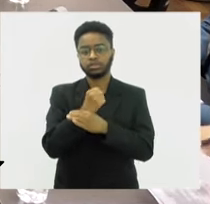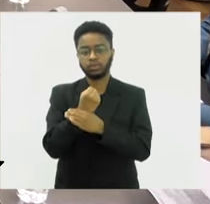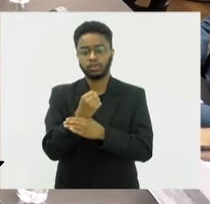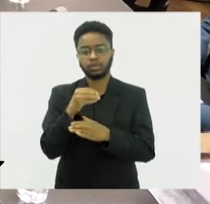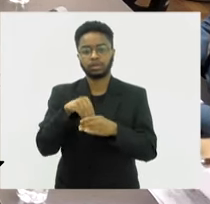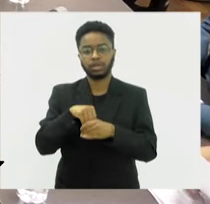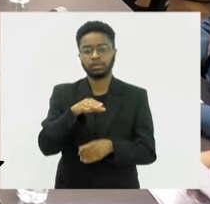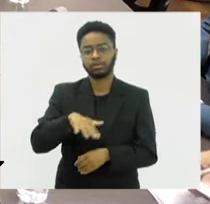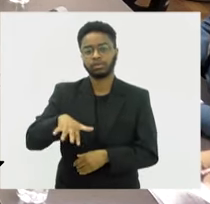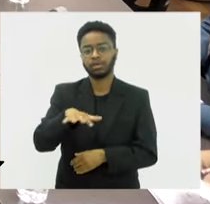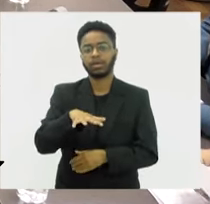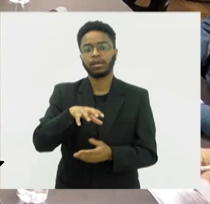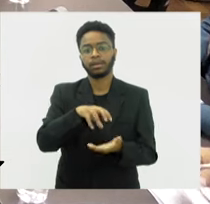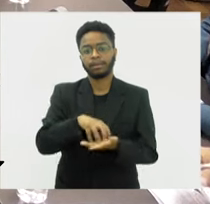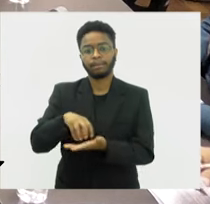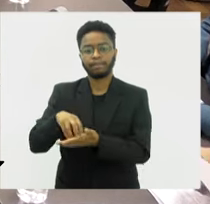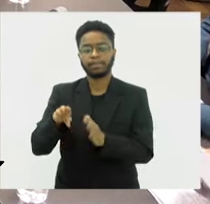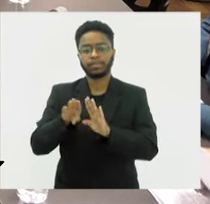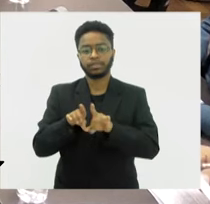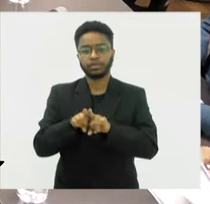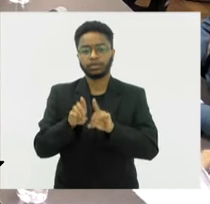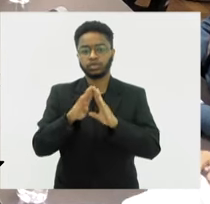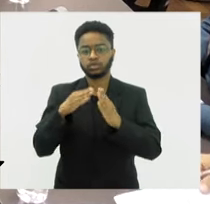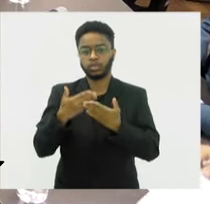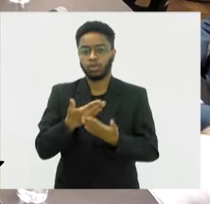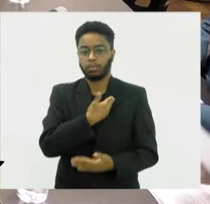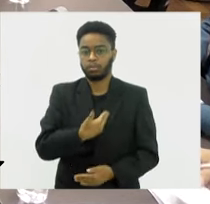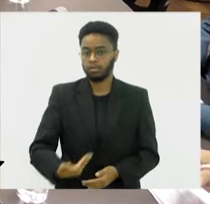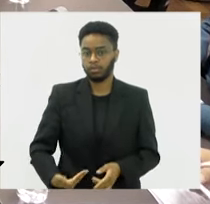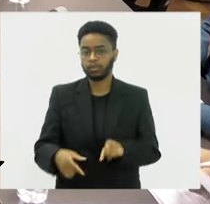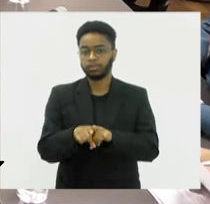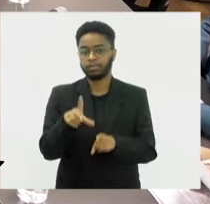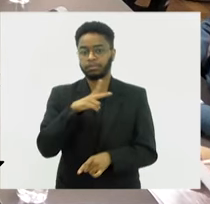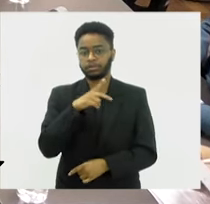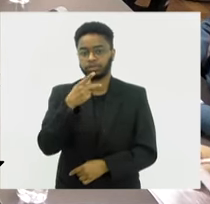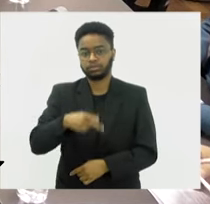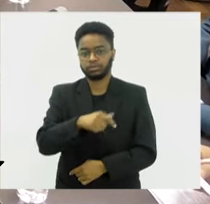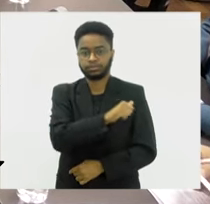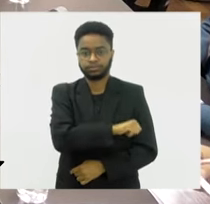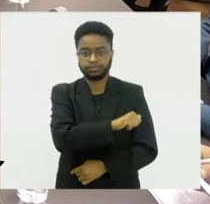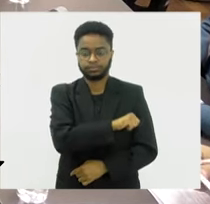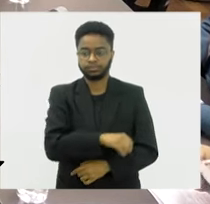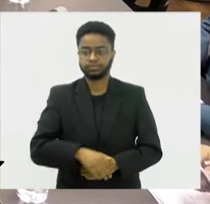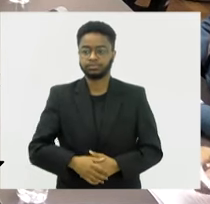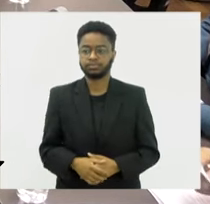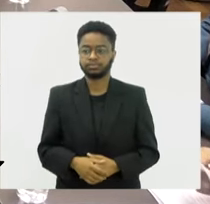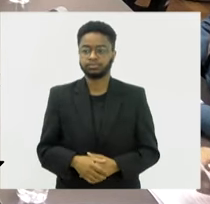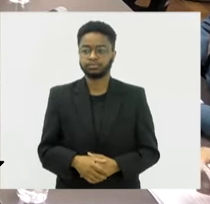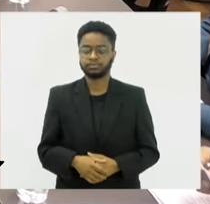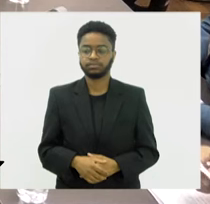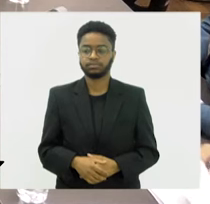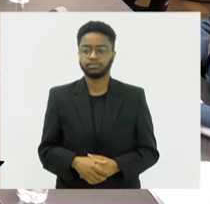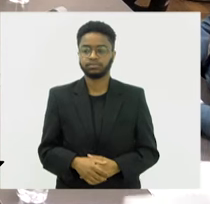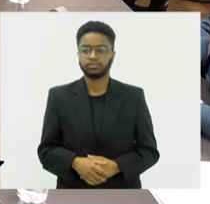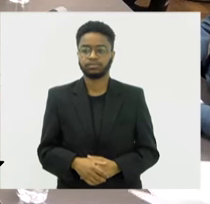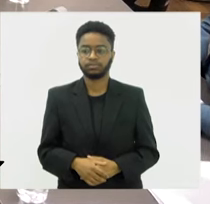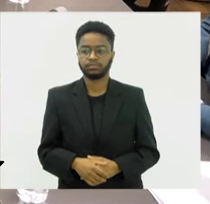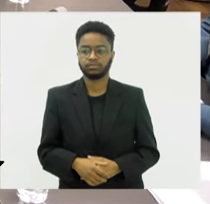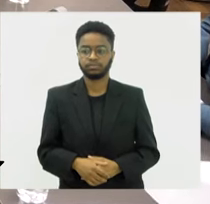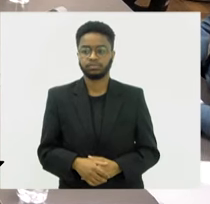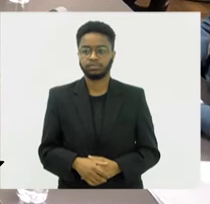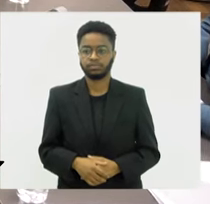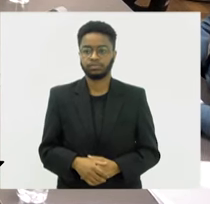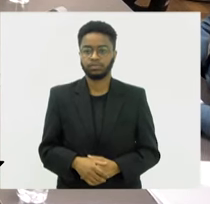e Estabelecimentos de Ensino Públicos e Privados no Estado. O parecer, o